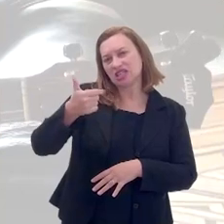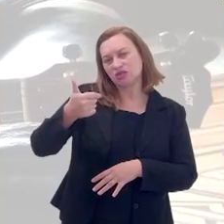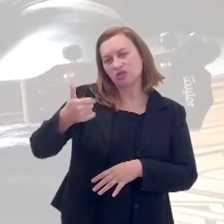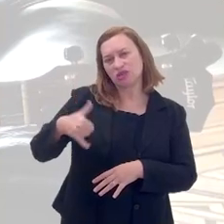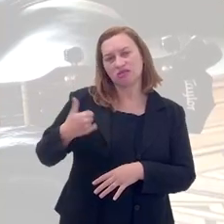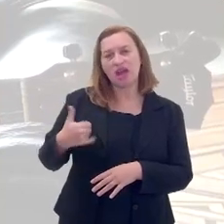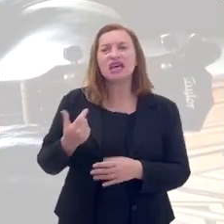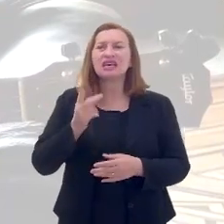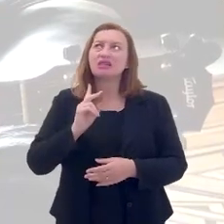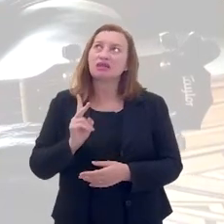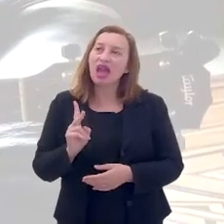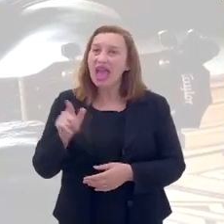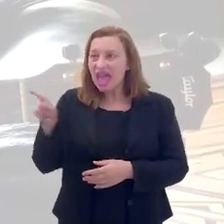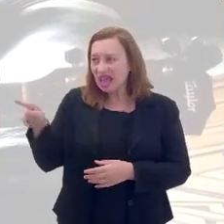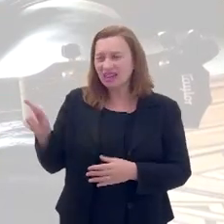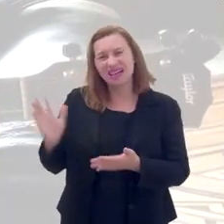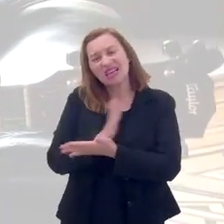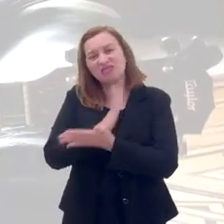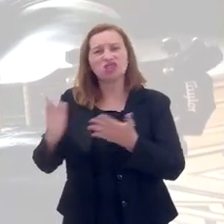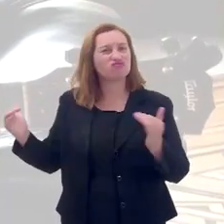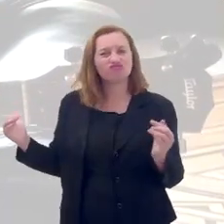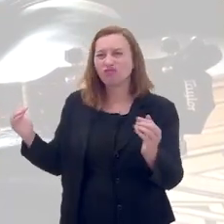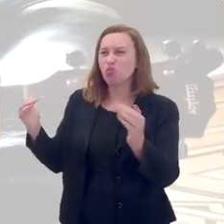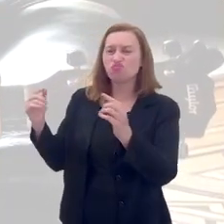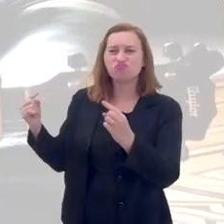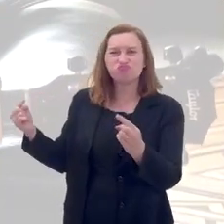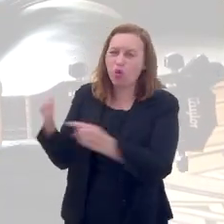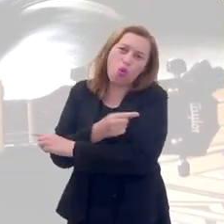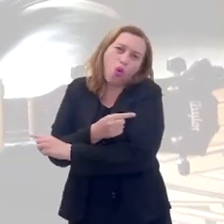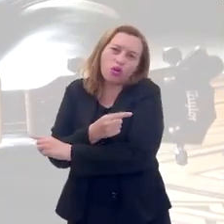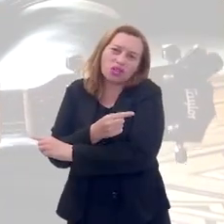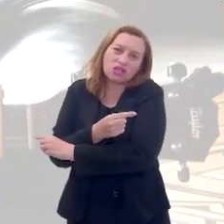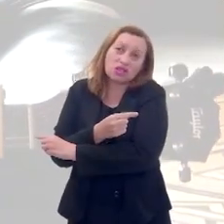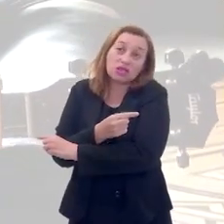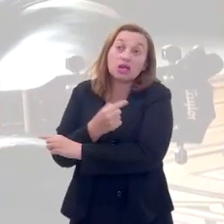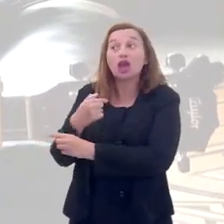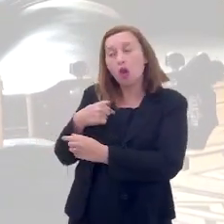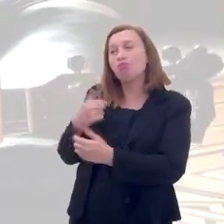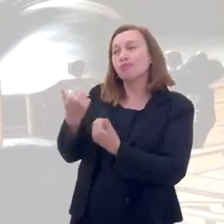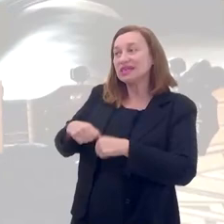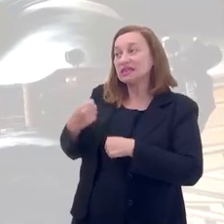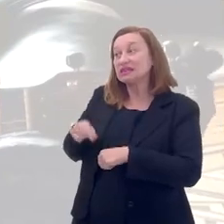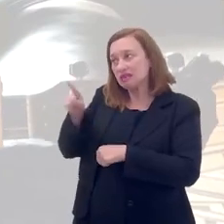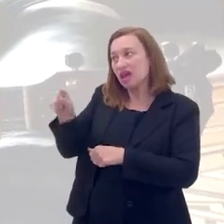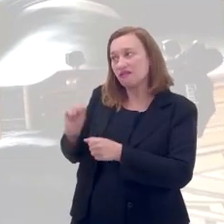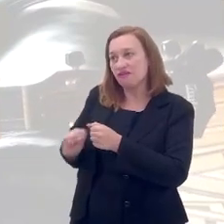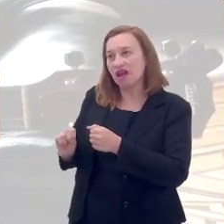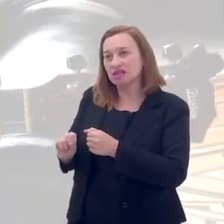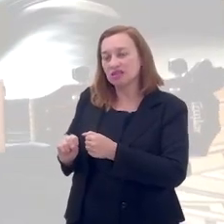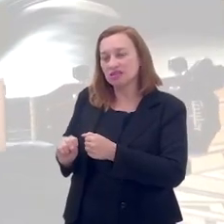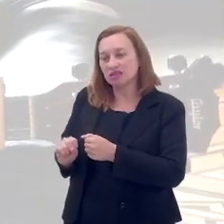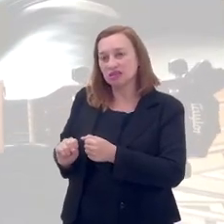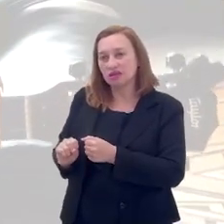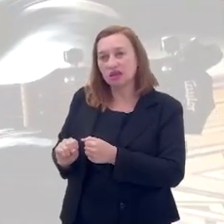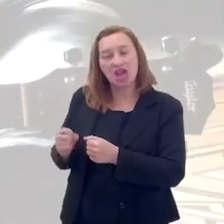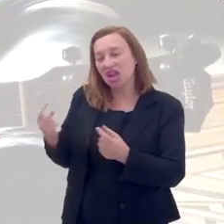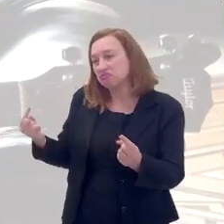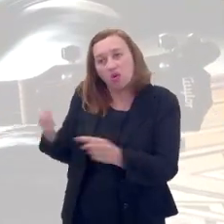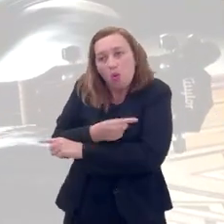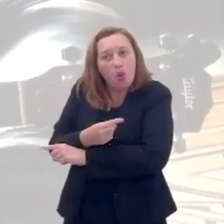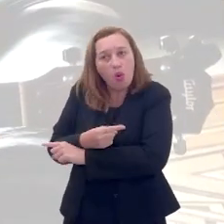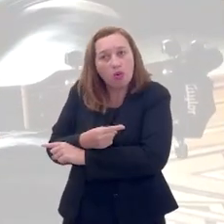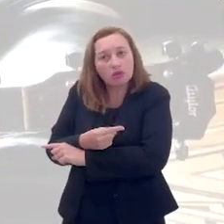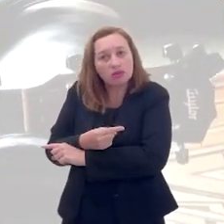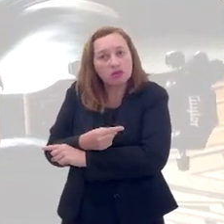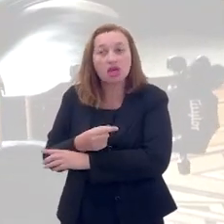tem 12 anos muitas vezes ela não concorda com alguma coisa que eu preciso que ela realize o que ela faça e Isso vai